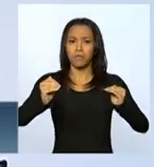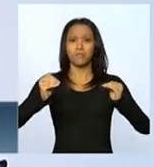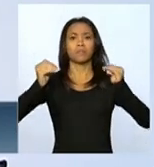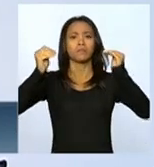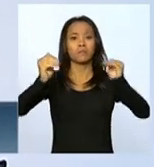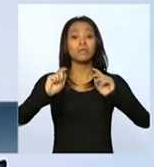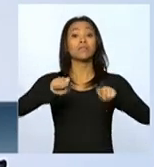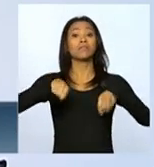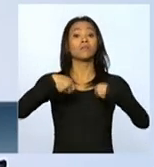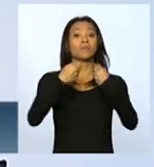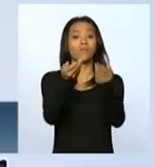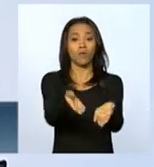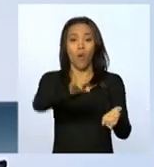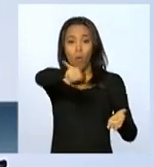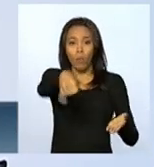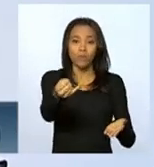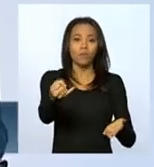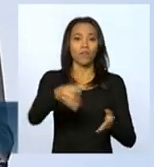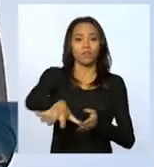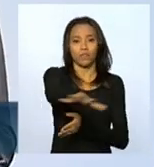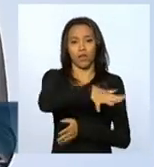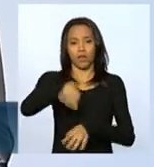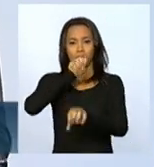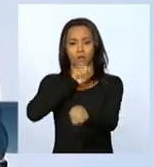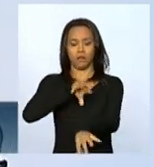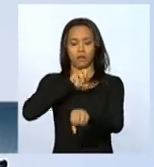oportunidades educacionais,